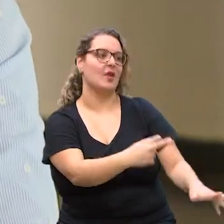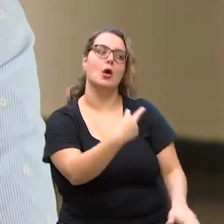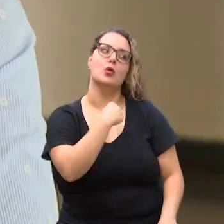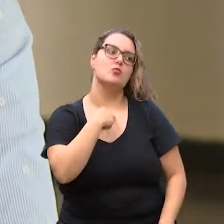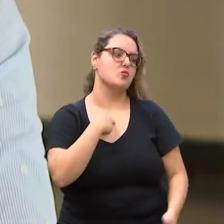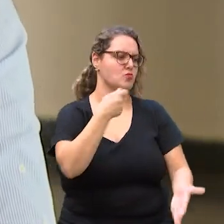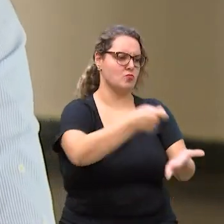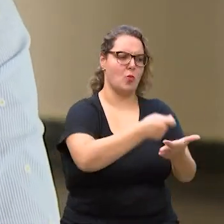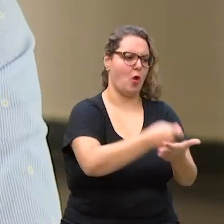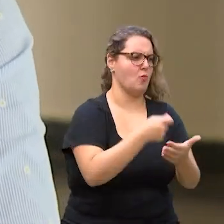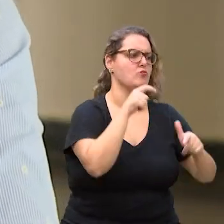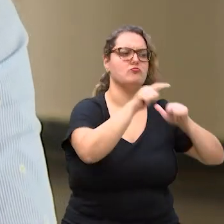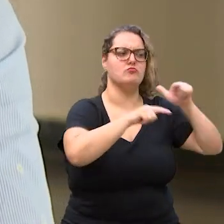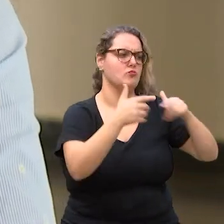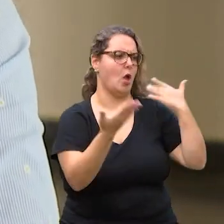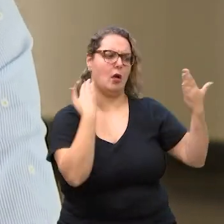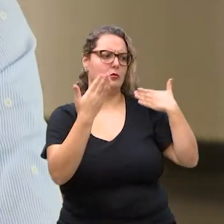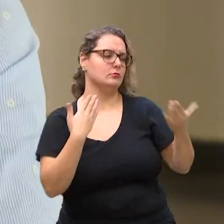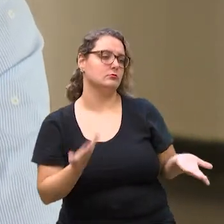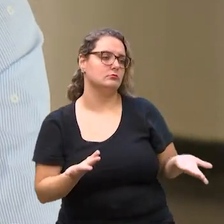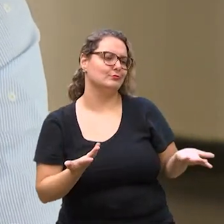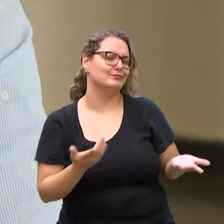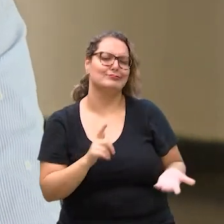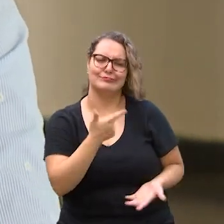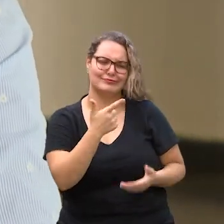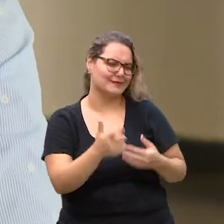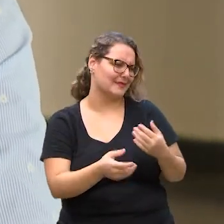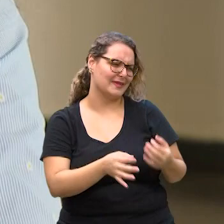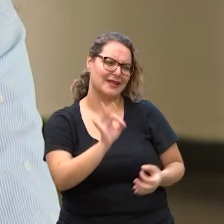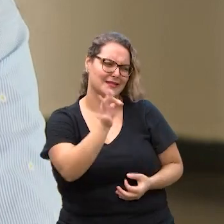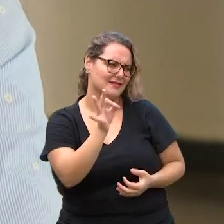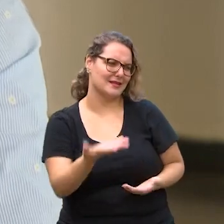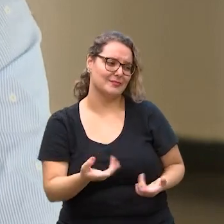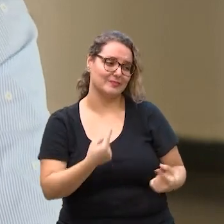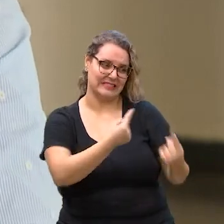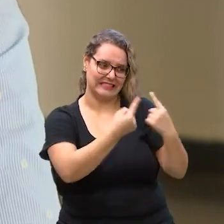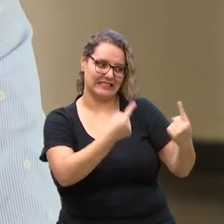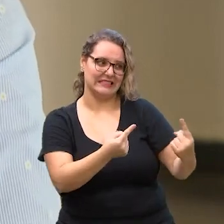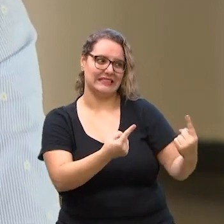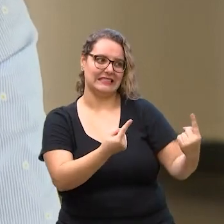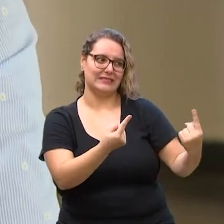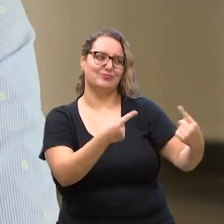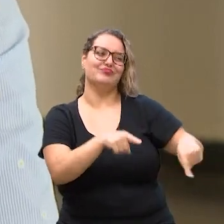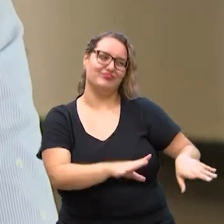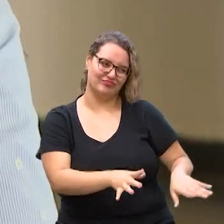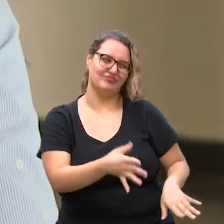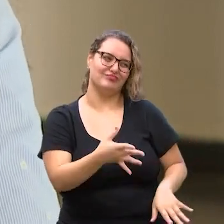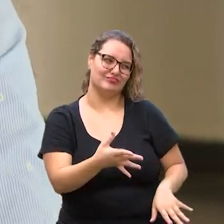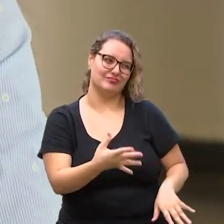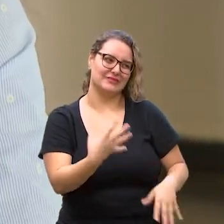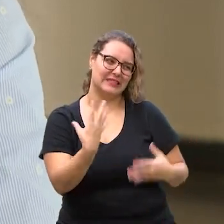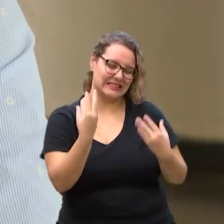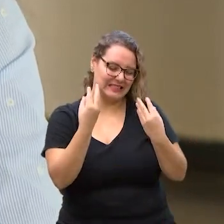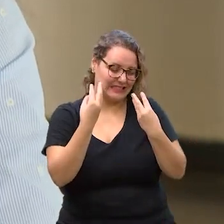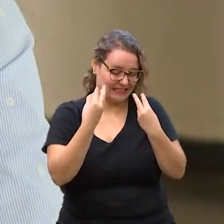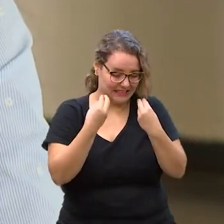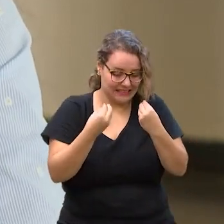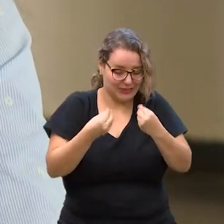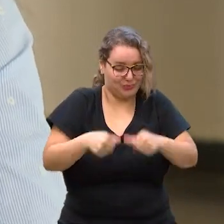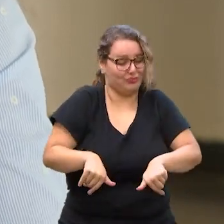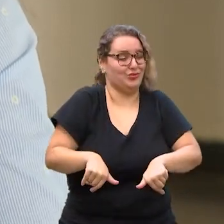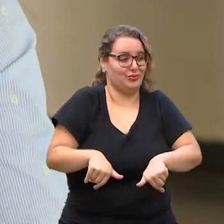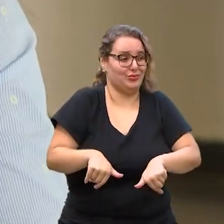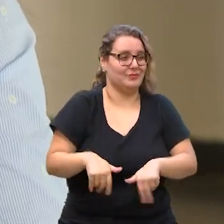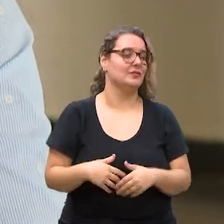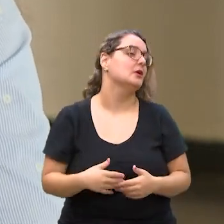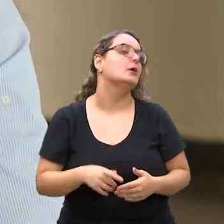não posso obrigá-lo a fazer um trabalho da psicologia, senão não vai render, não vai dar certo e eu e ele vamos ser frustrados do trabalho. Okay.